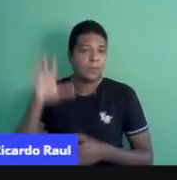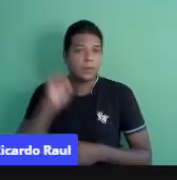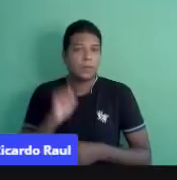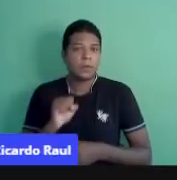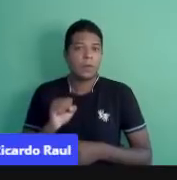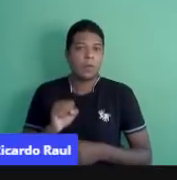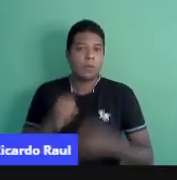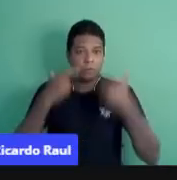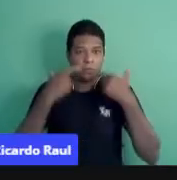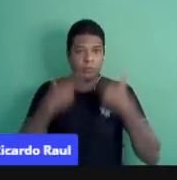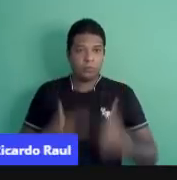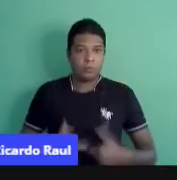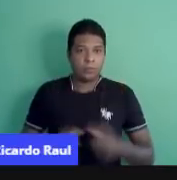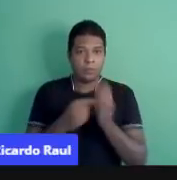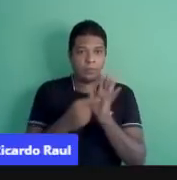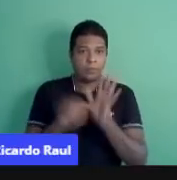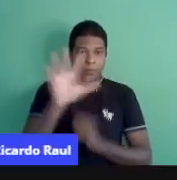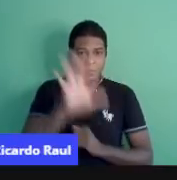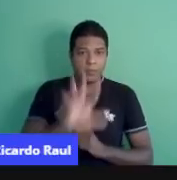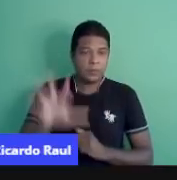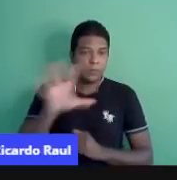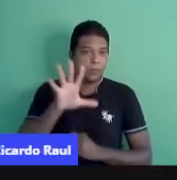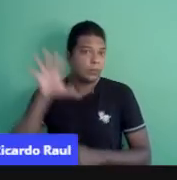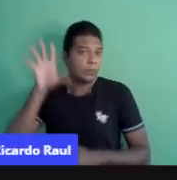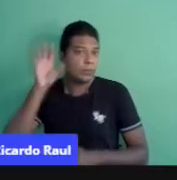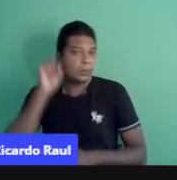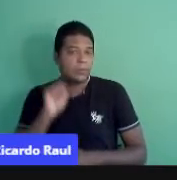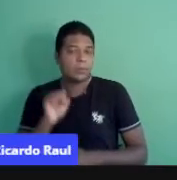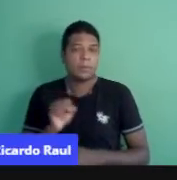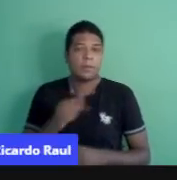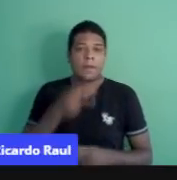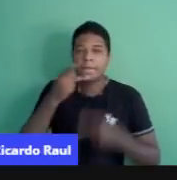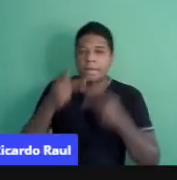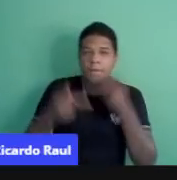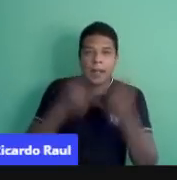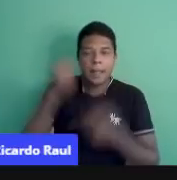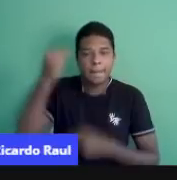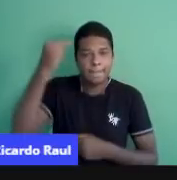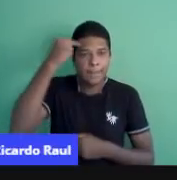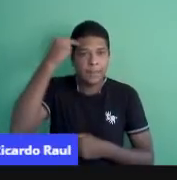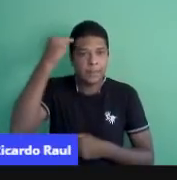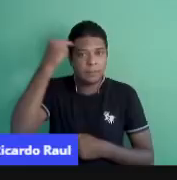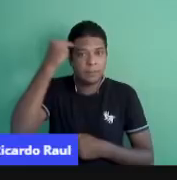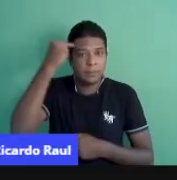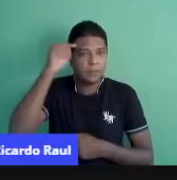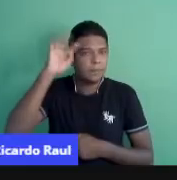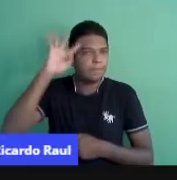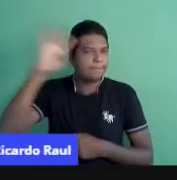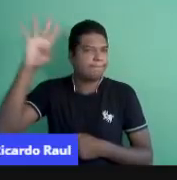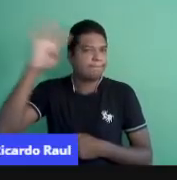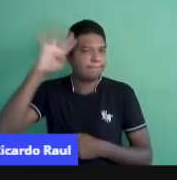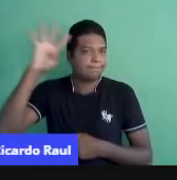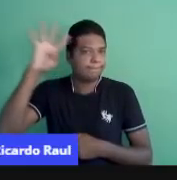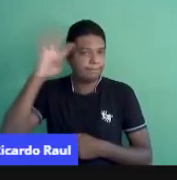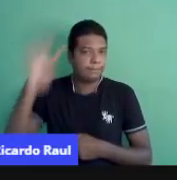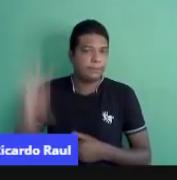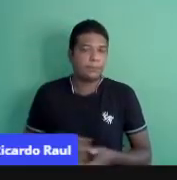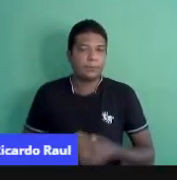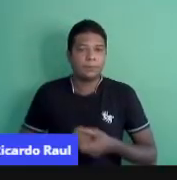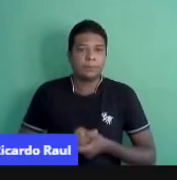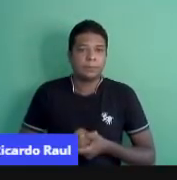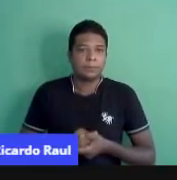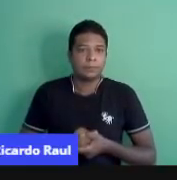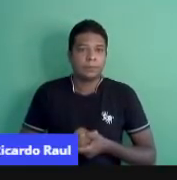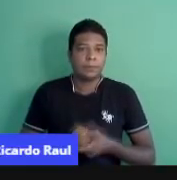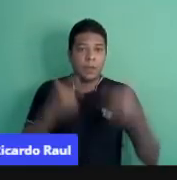imagem, escuta, fala, pensamento e imaginação, e